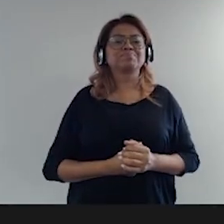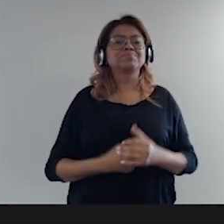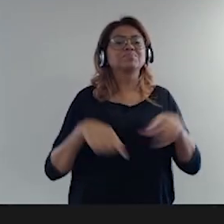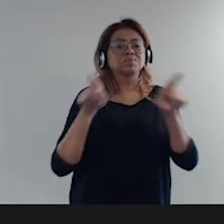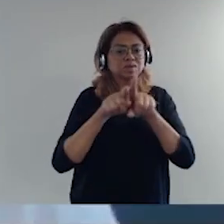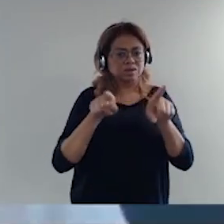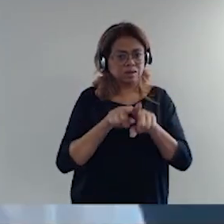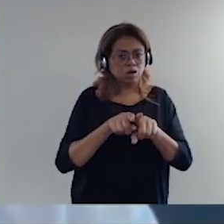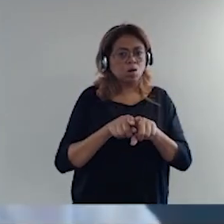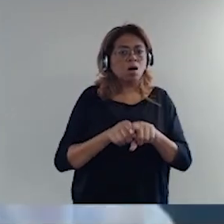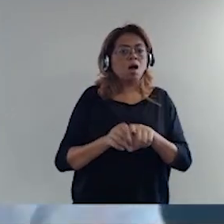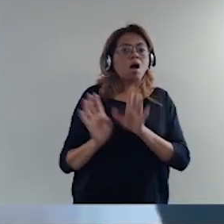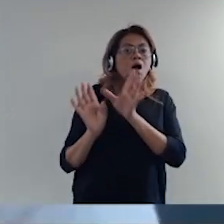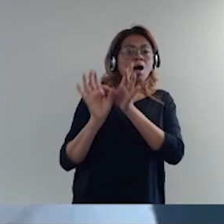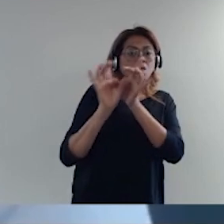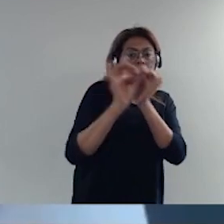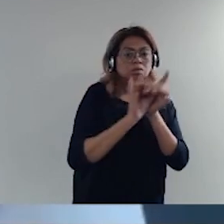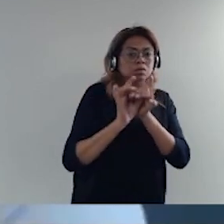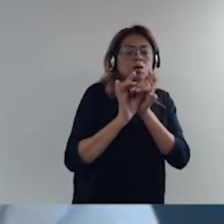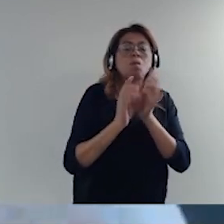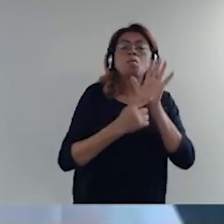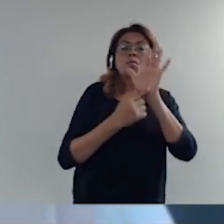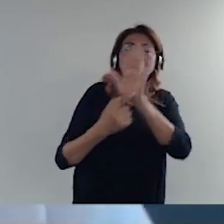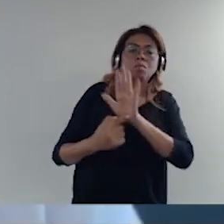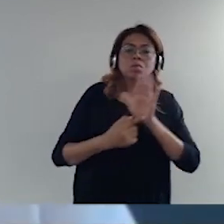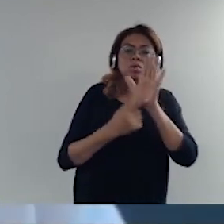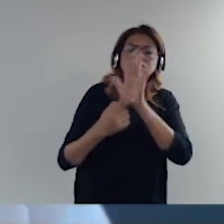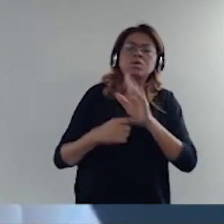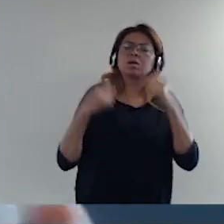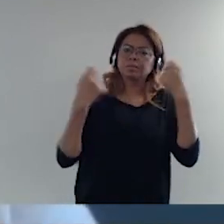mandar recurso para os estados, não é?